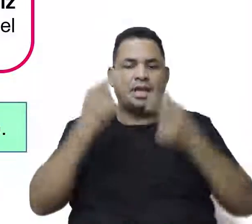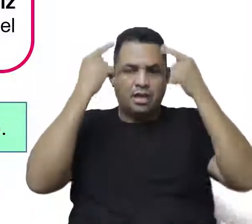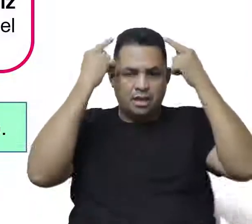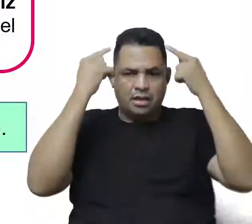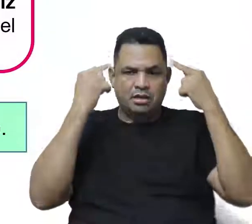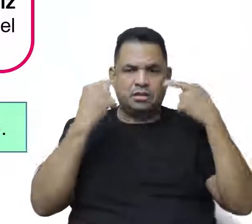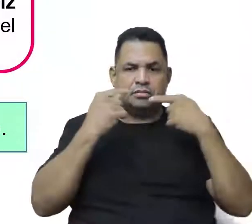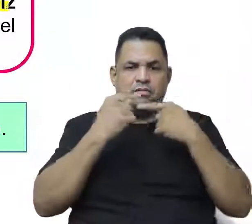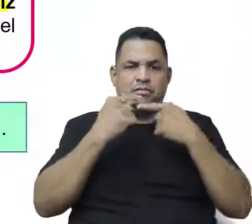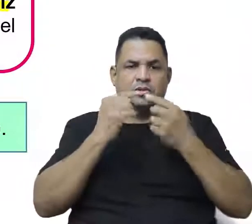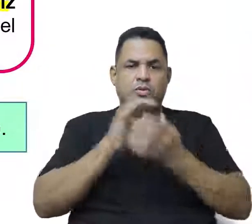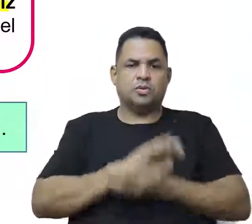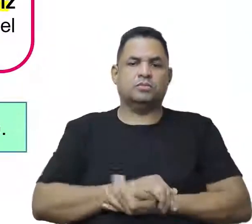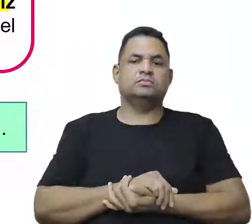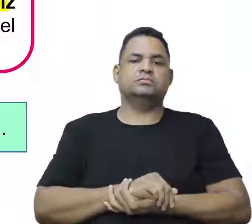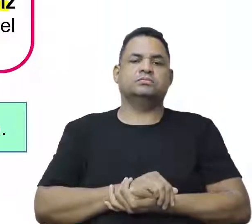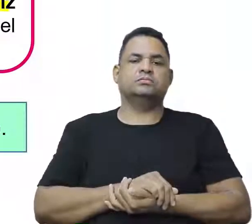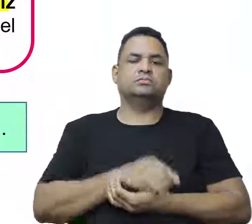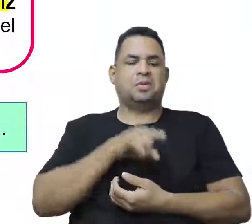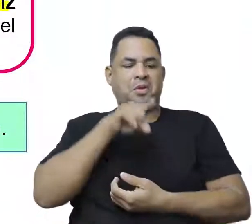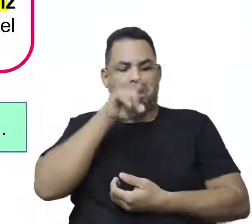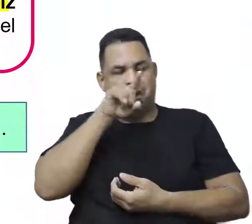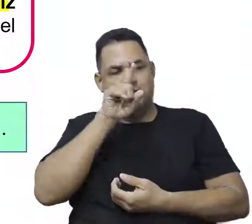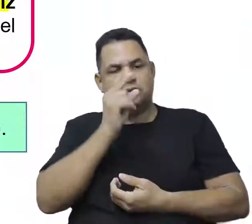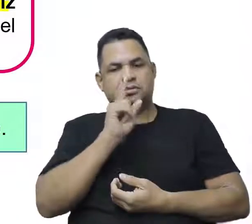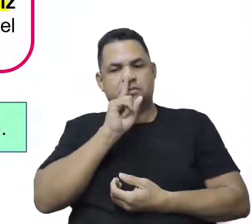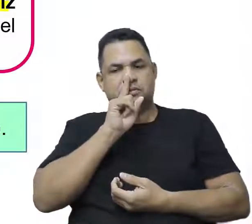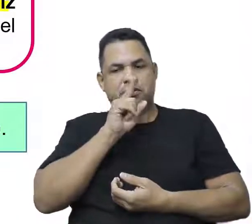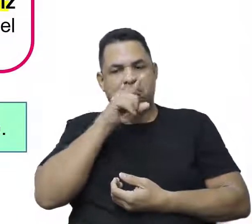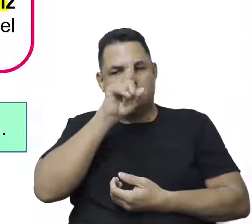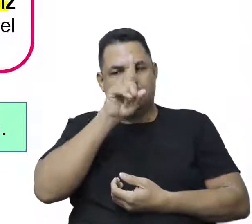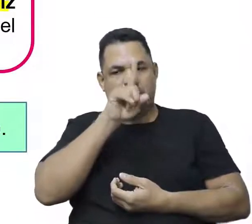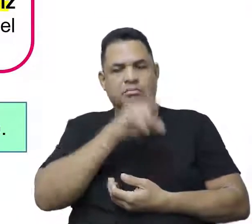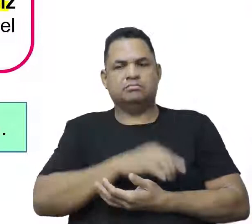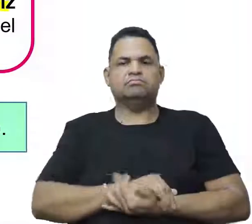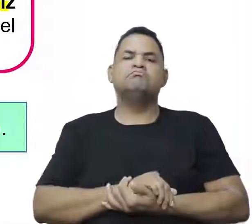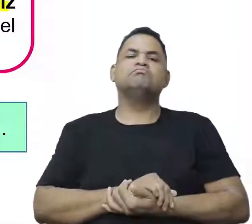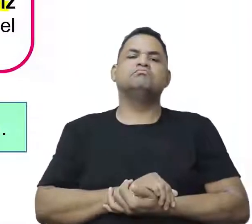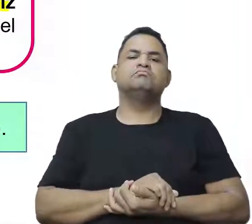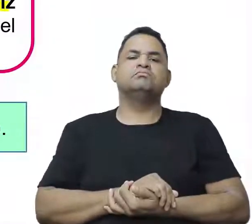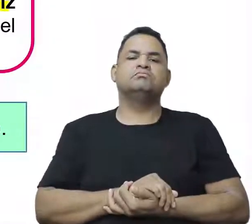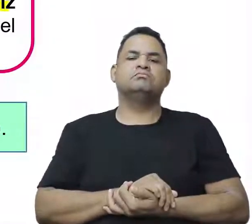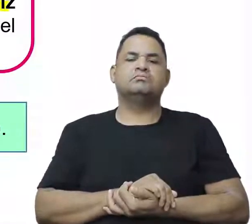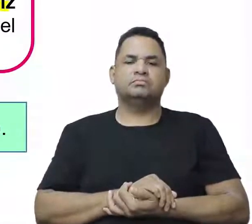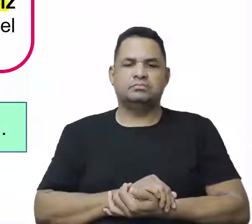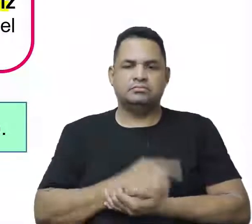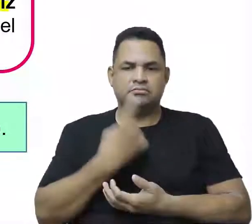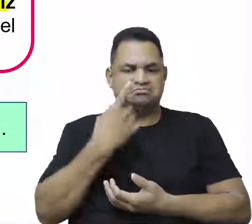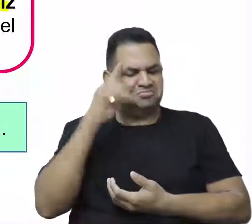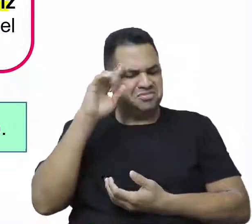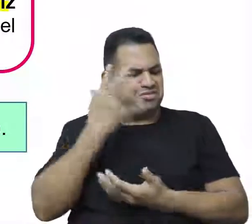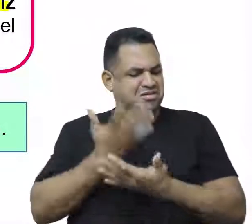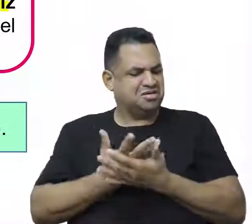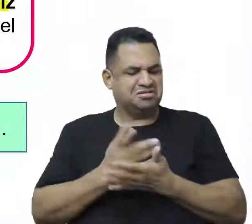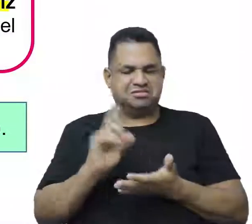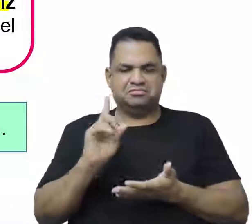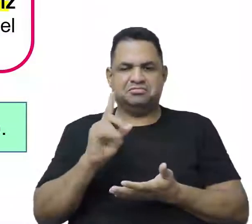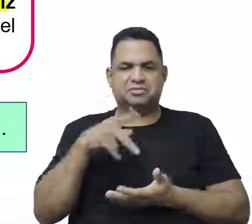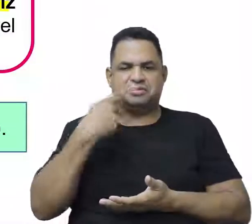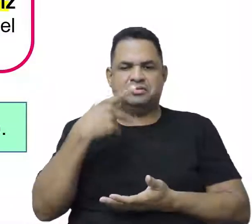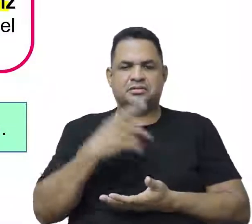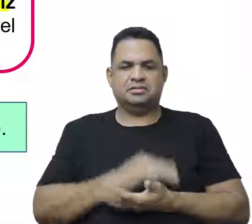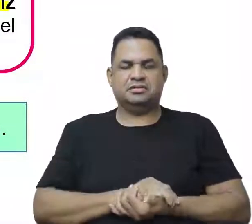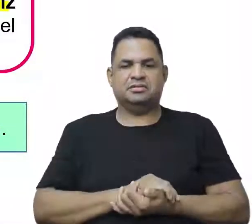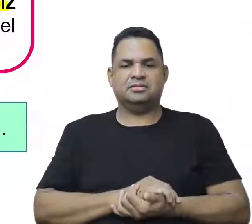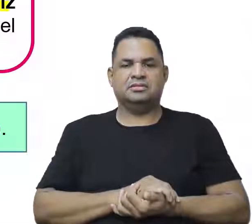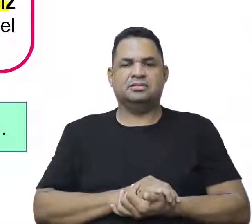cabeça dela está em recuo e o nariz levantado. É o tipo, nem acredito no que você está dizendo. Aí ela está aqui